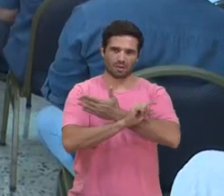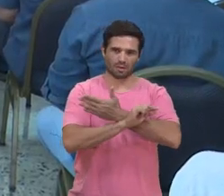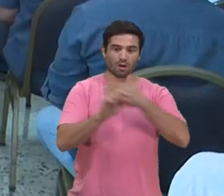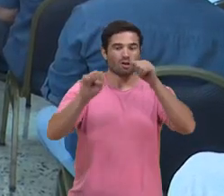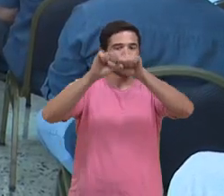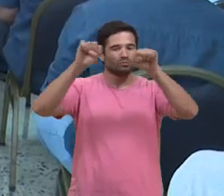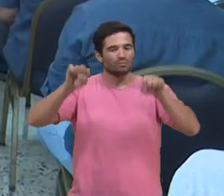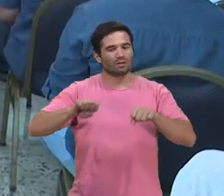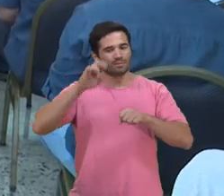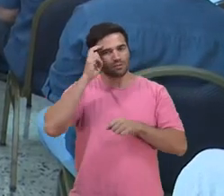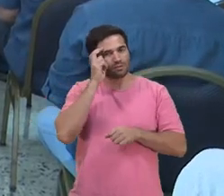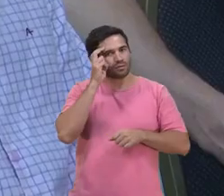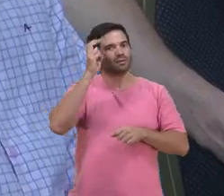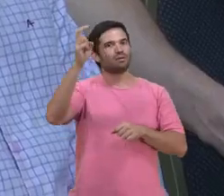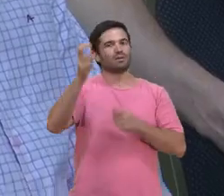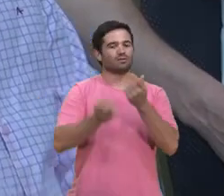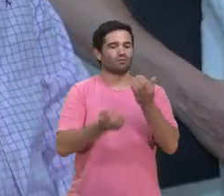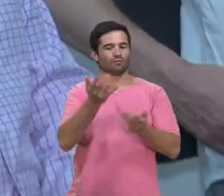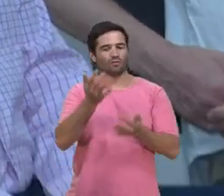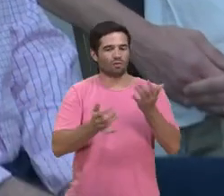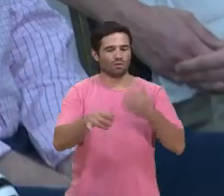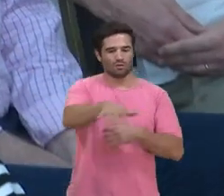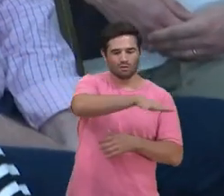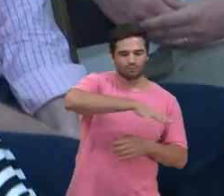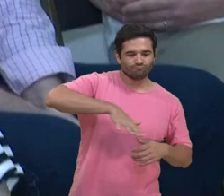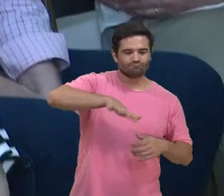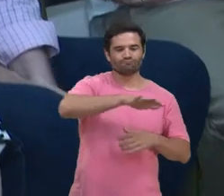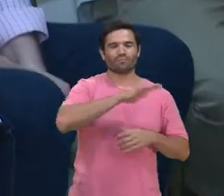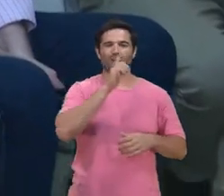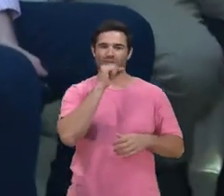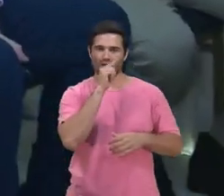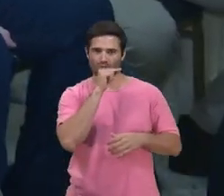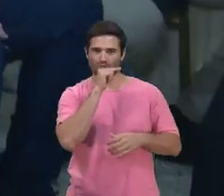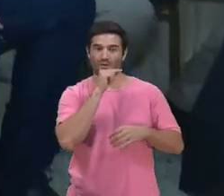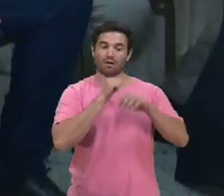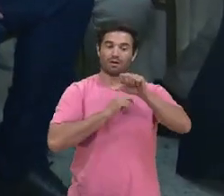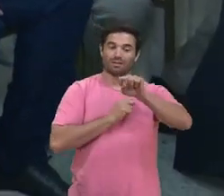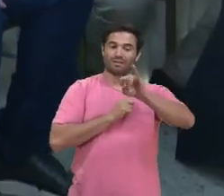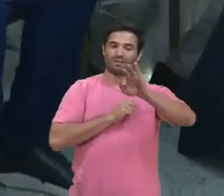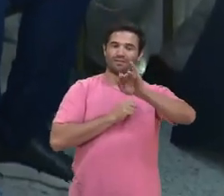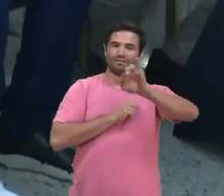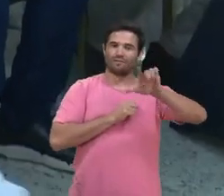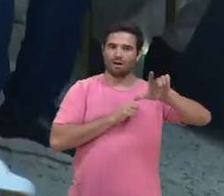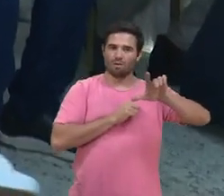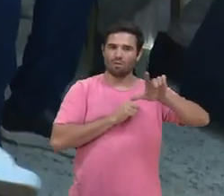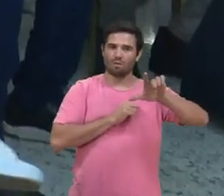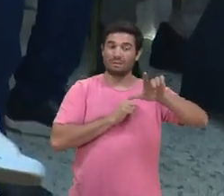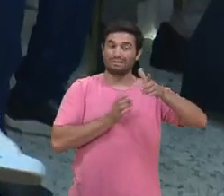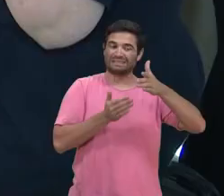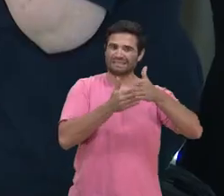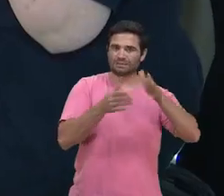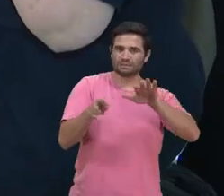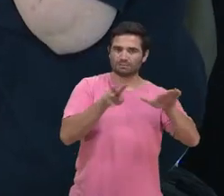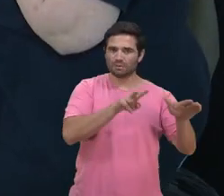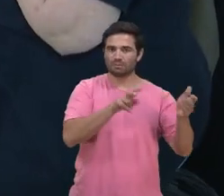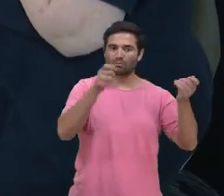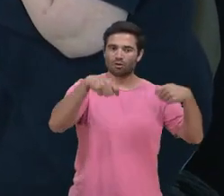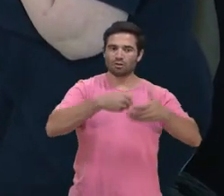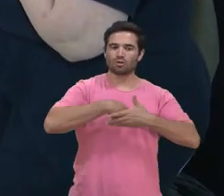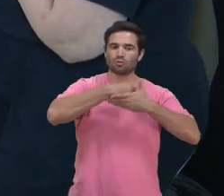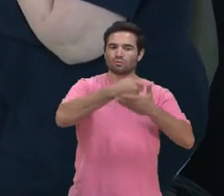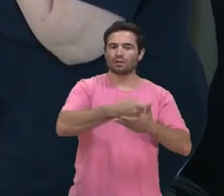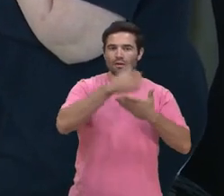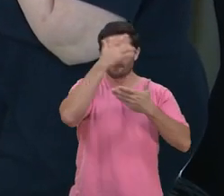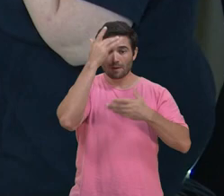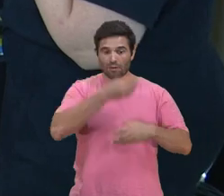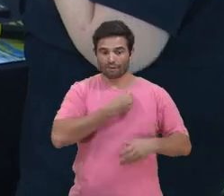de Inteligência do Fogo em Áreas Úmidas, o CIFAL, foi lançado na última semana e deve ajudar pantaneiros e o poder